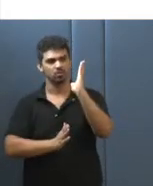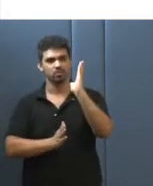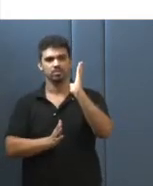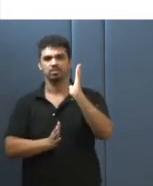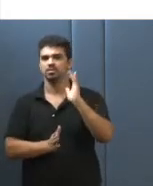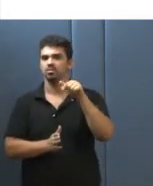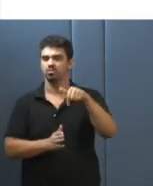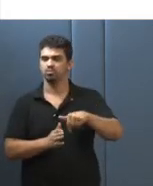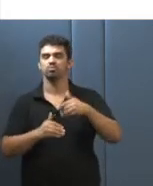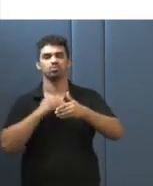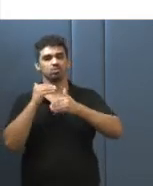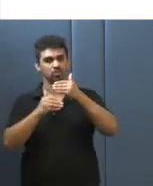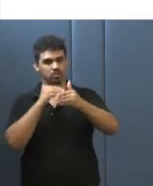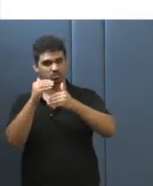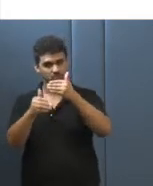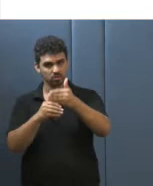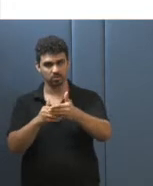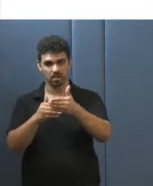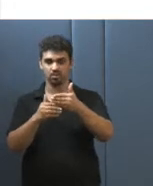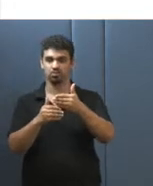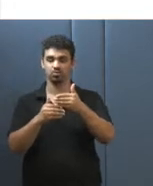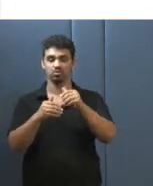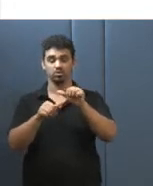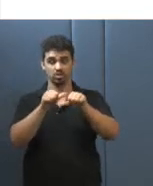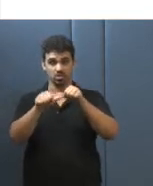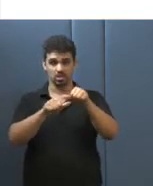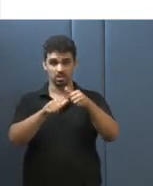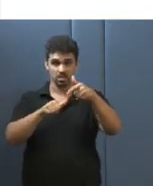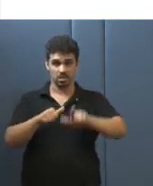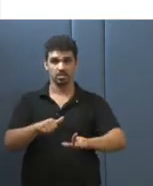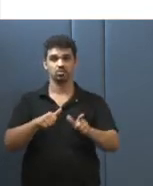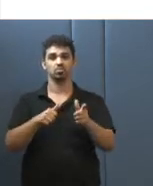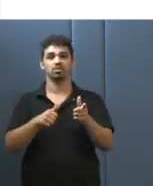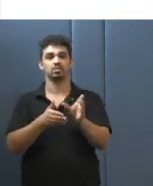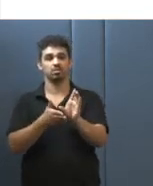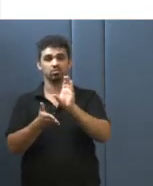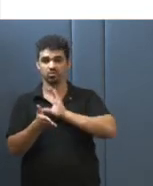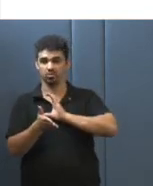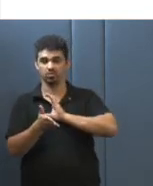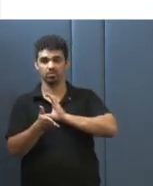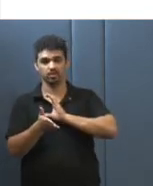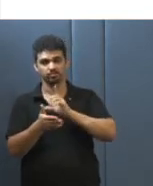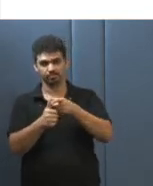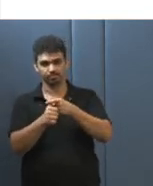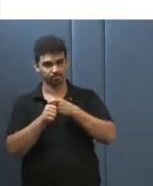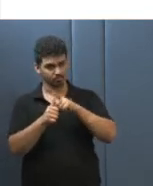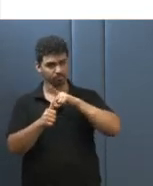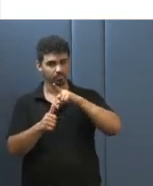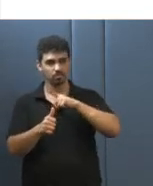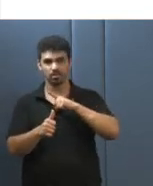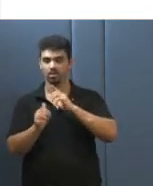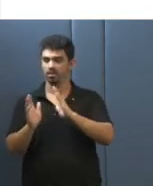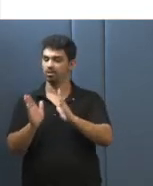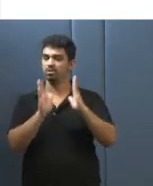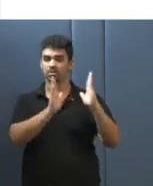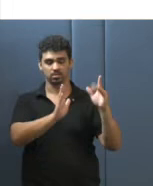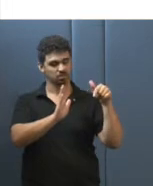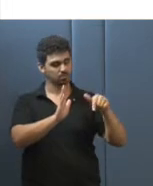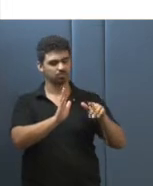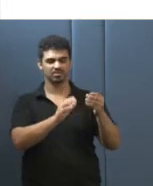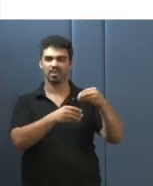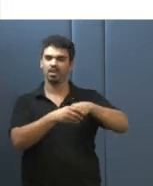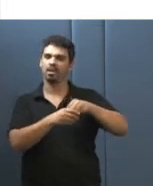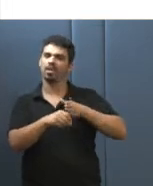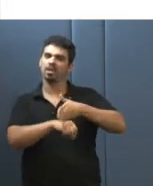de um dos nossos processos de reestruturação de dívida. Você tem negociação entre as partes, depois que ele entra no Brasil, você